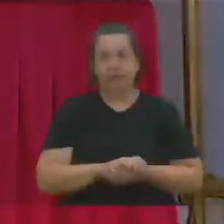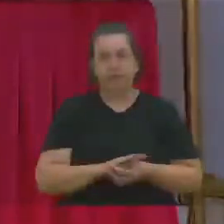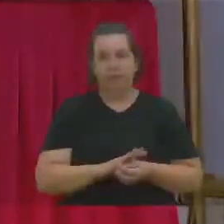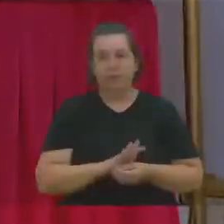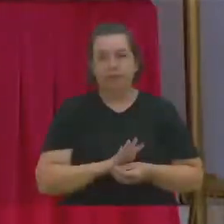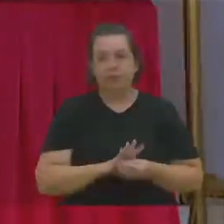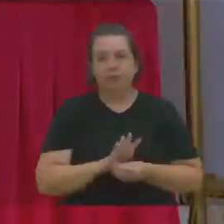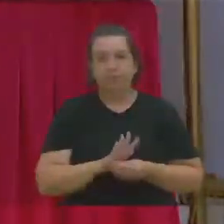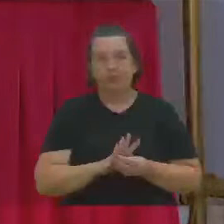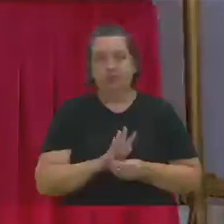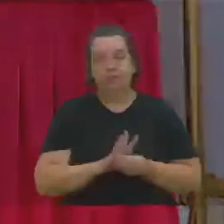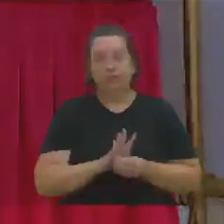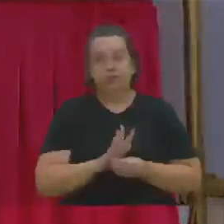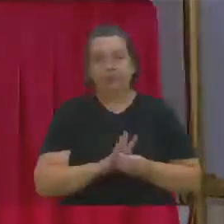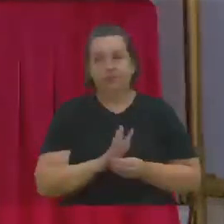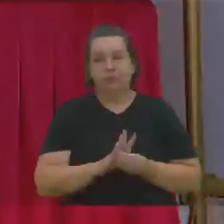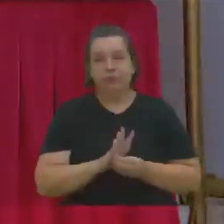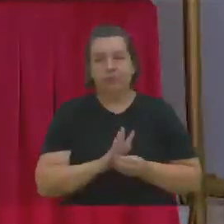iluminou.